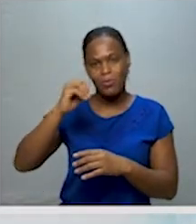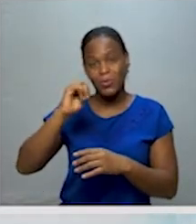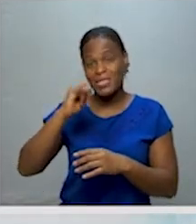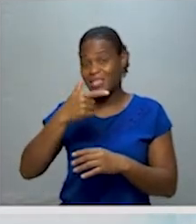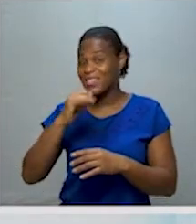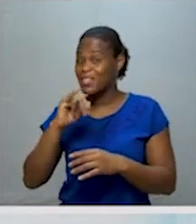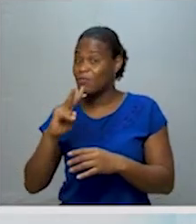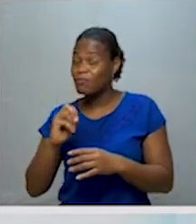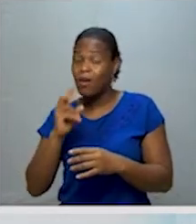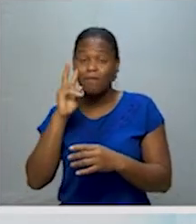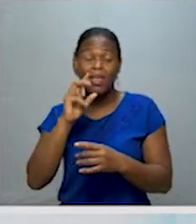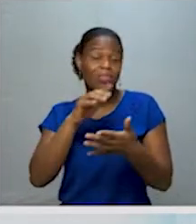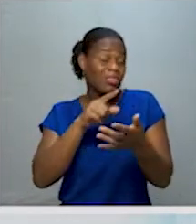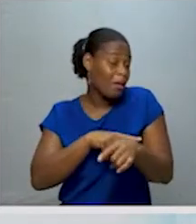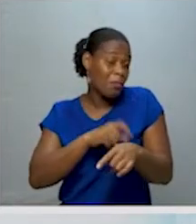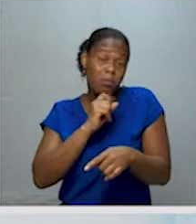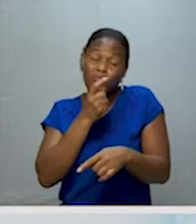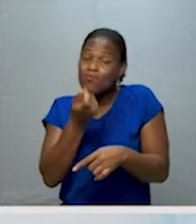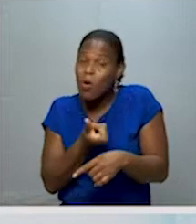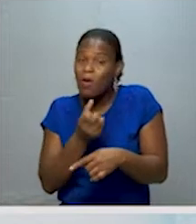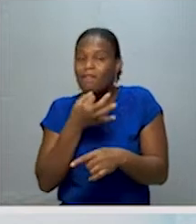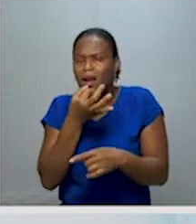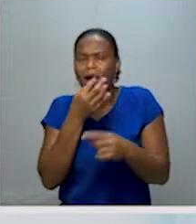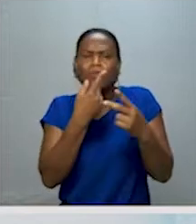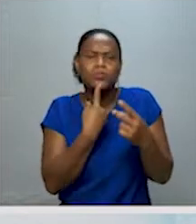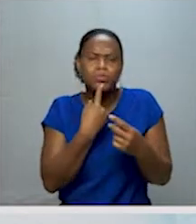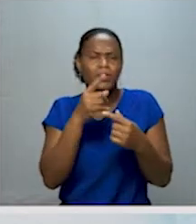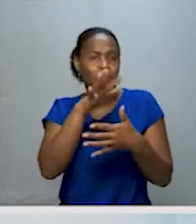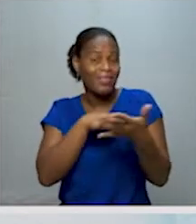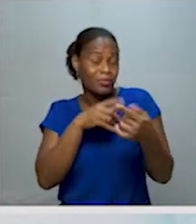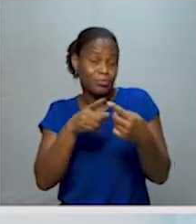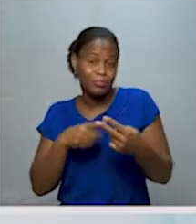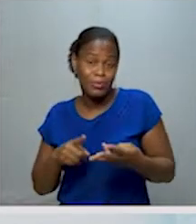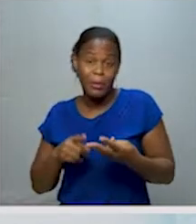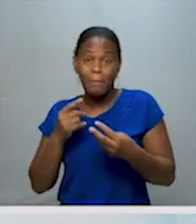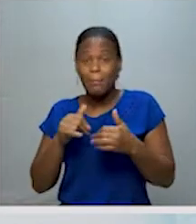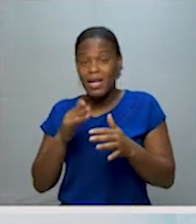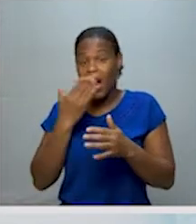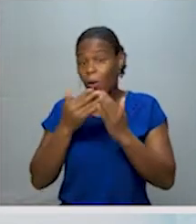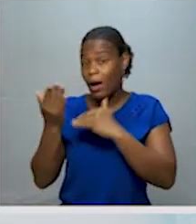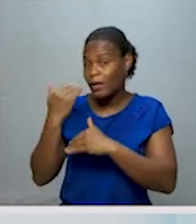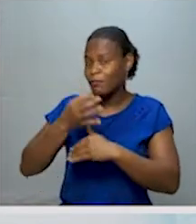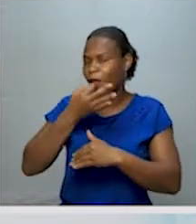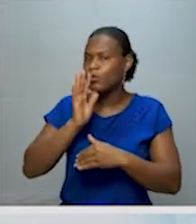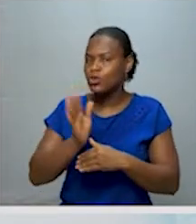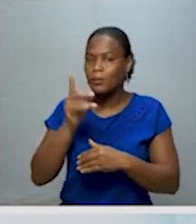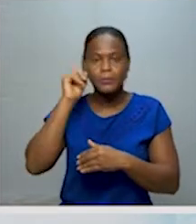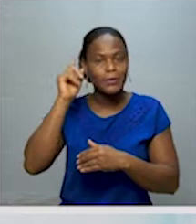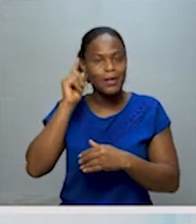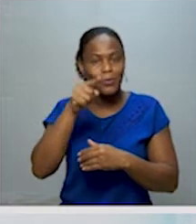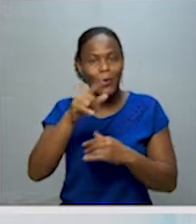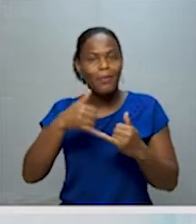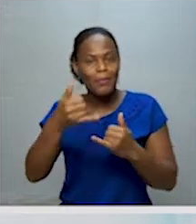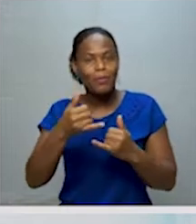poderemos dizer sobre tipologias de textos, mas na aula anterior já falámos sobre isso. É importante que vocês depois coloquem